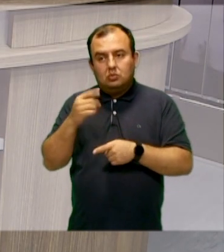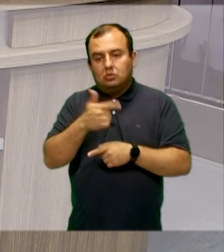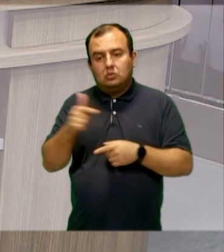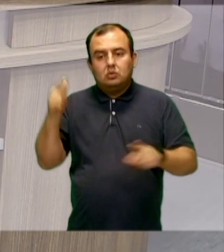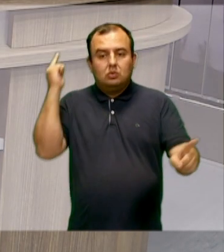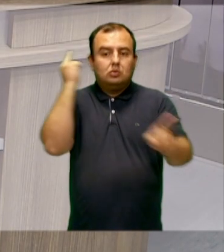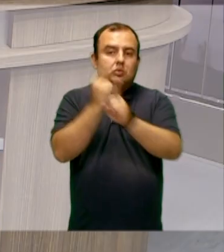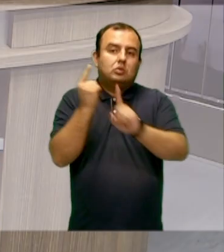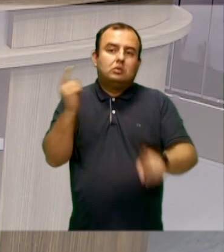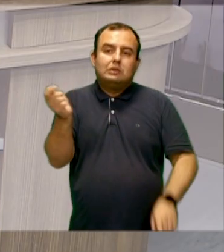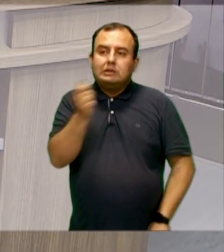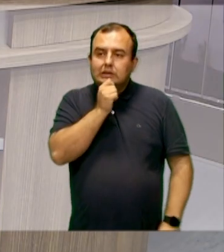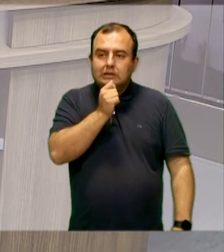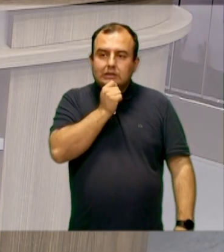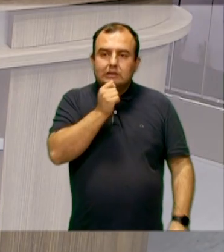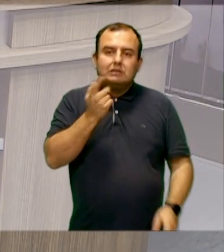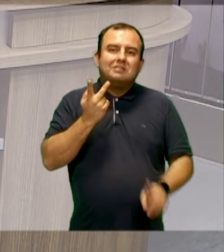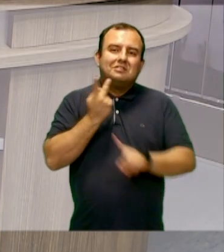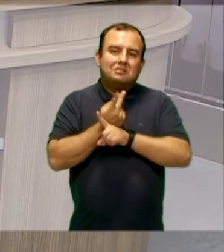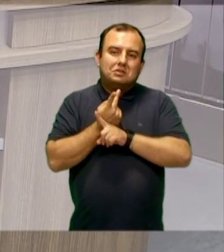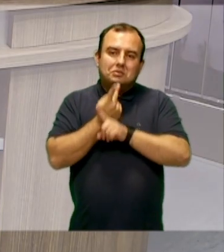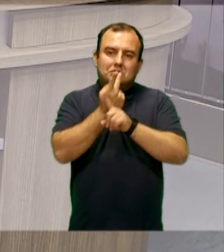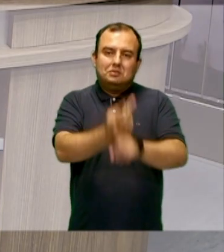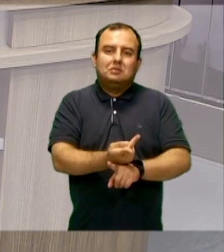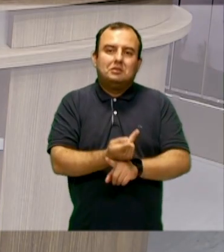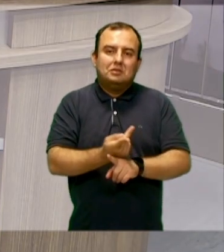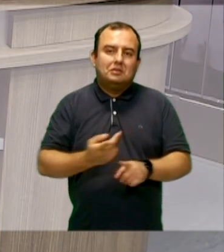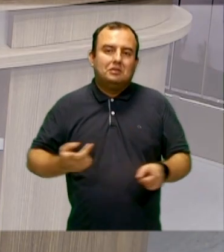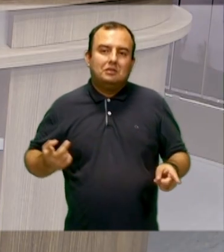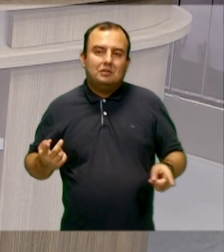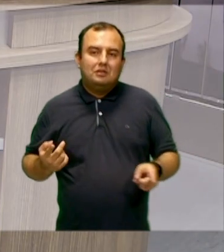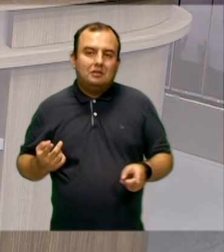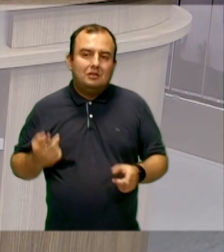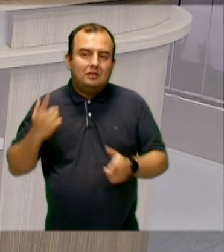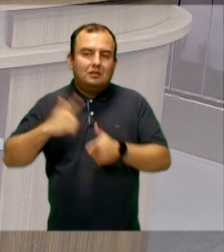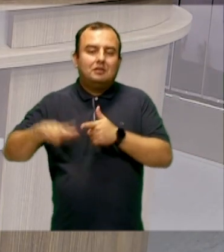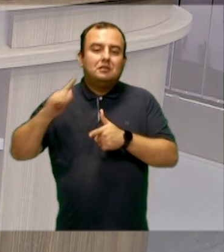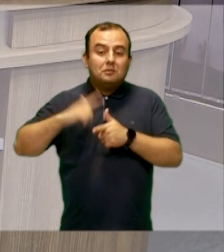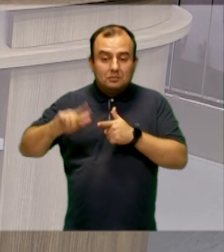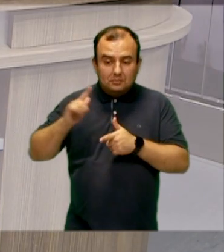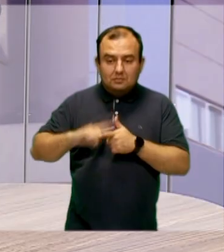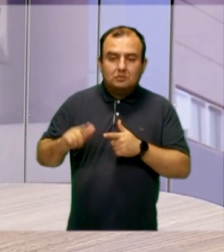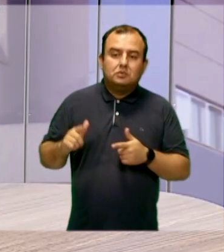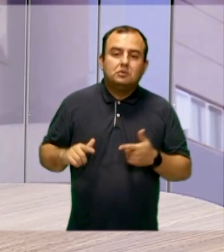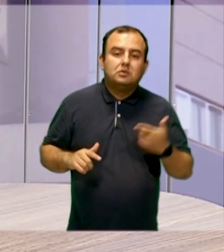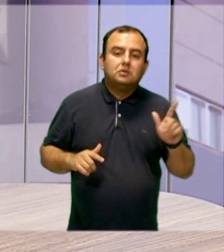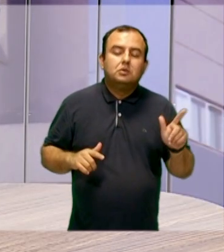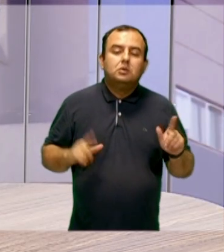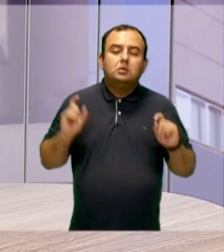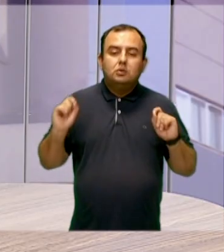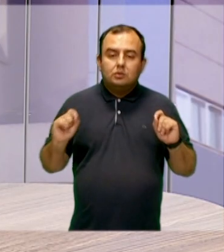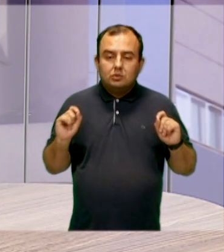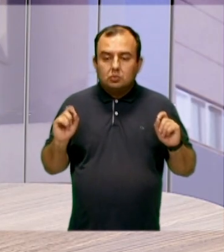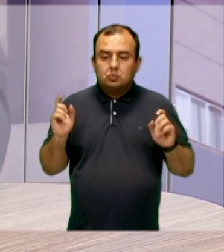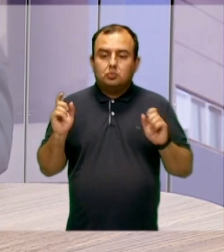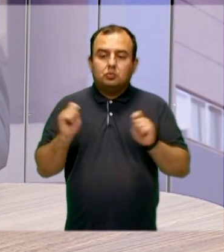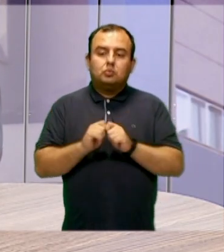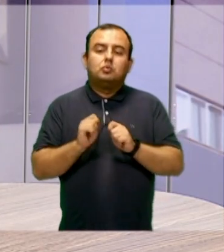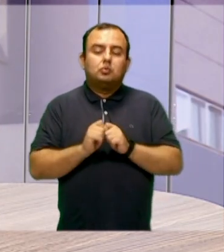não encontramos ainda. E olha que a gente procurou. Porque o que a gente queria saber de início? Porque é uma outra situação. A gente pode fazer isso